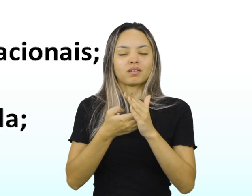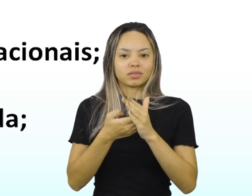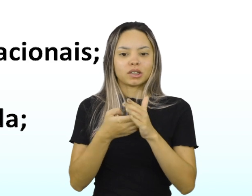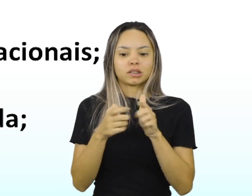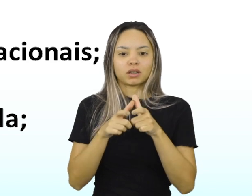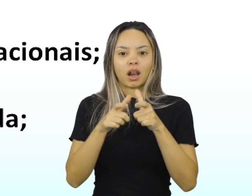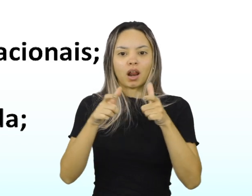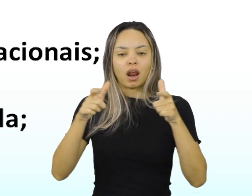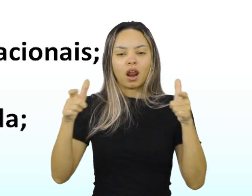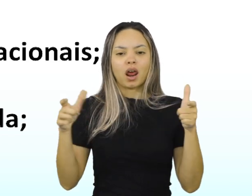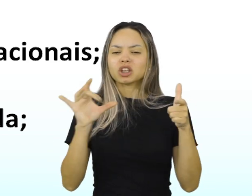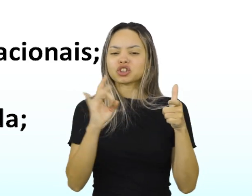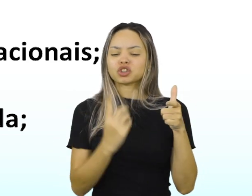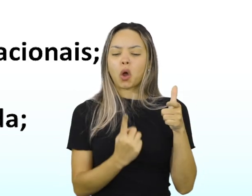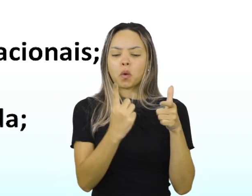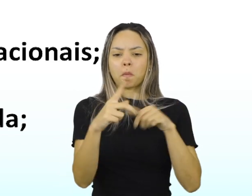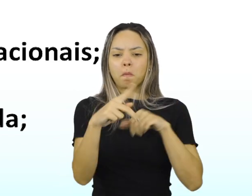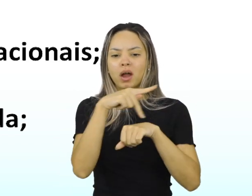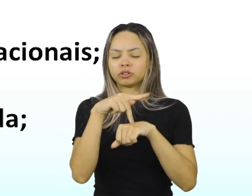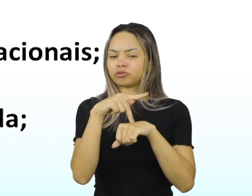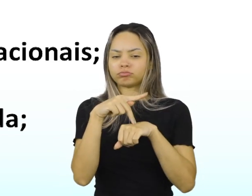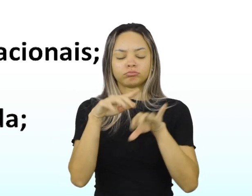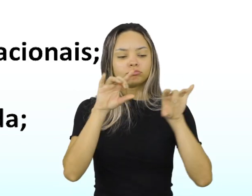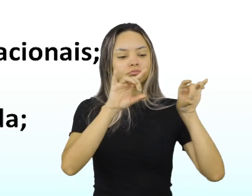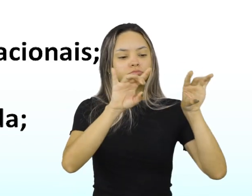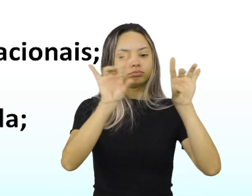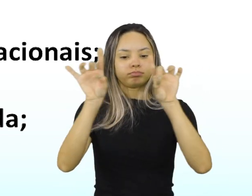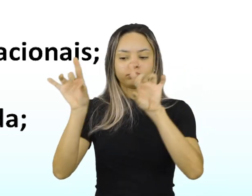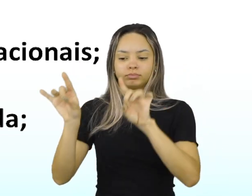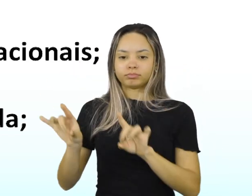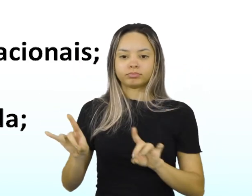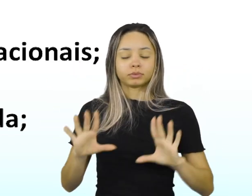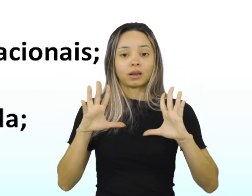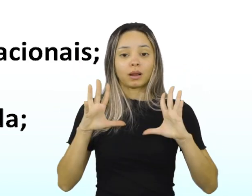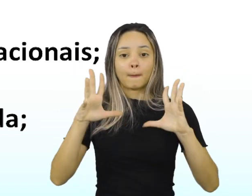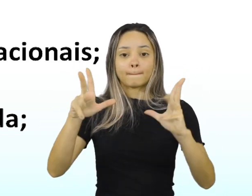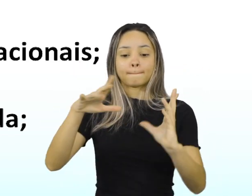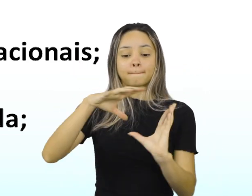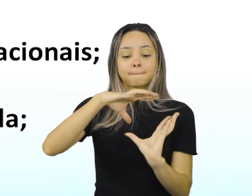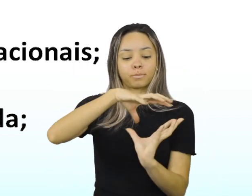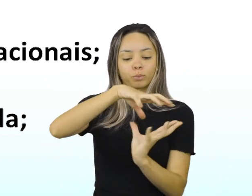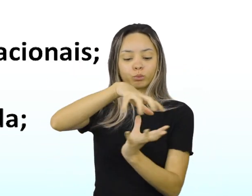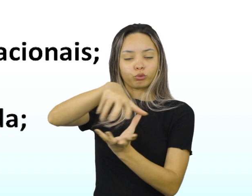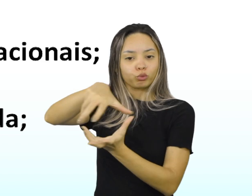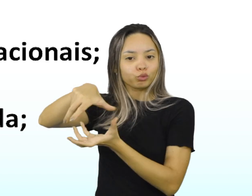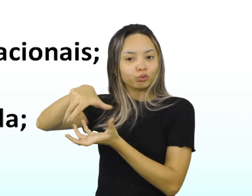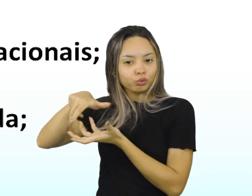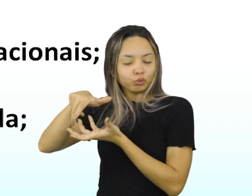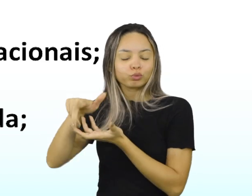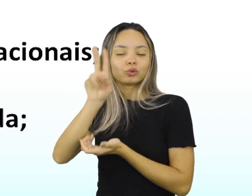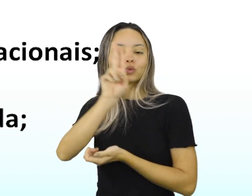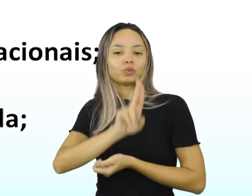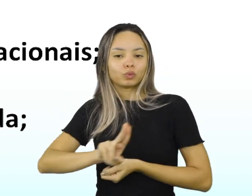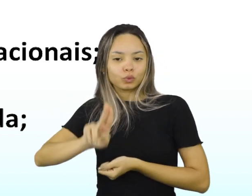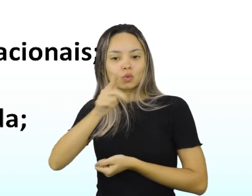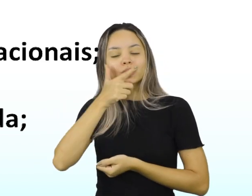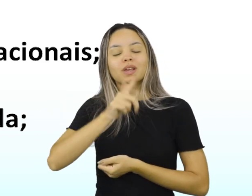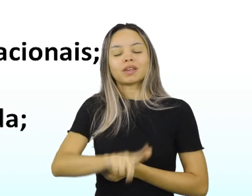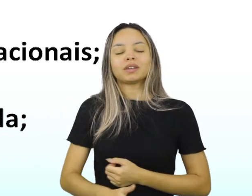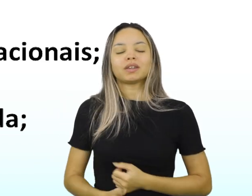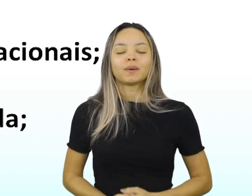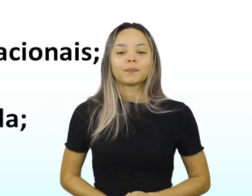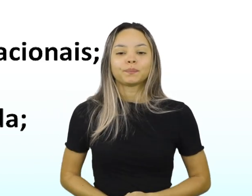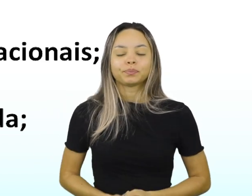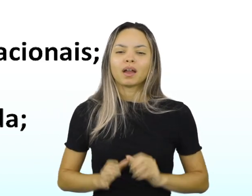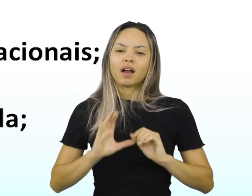multinacionais, elas não se restringem apenas aos seus países. Elas conseguem levar essa ordem de consumo para o mundo